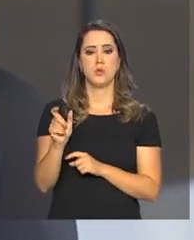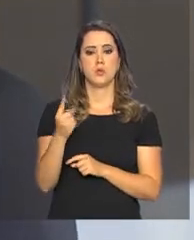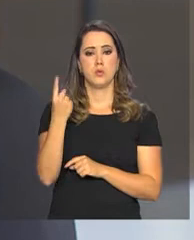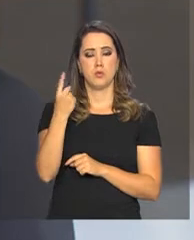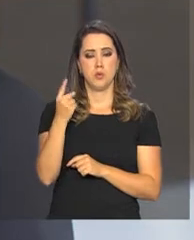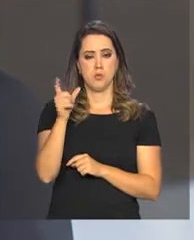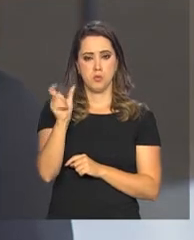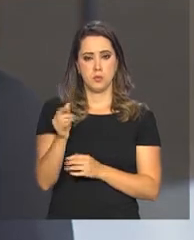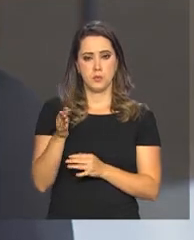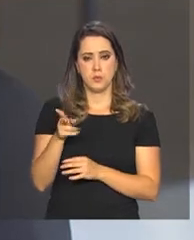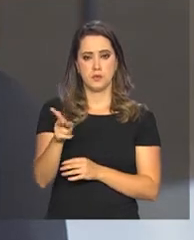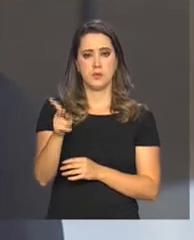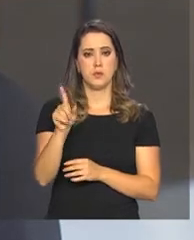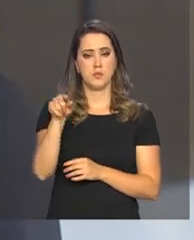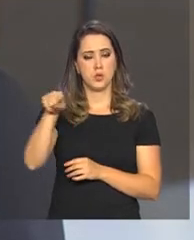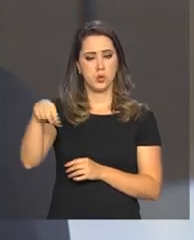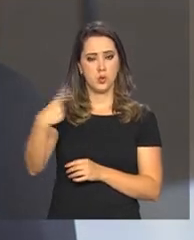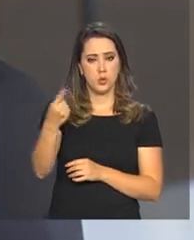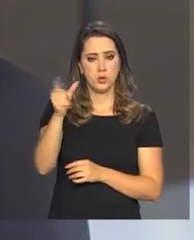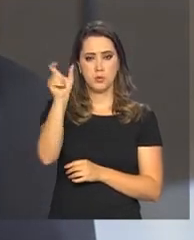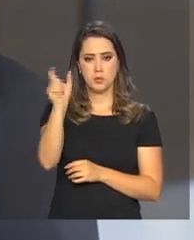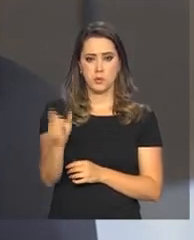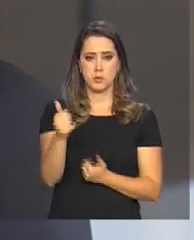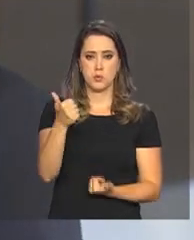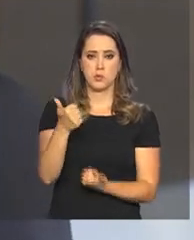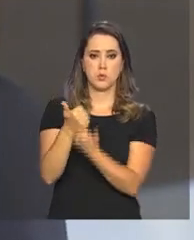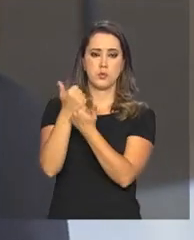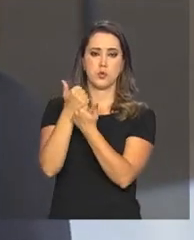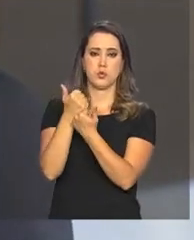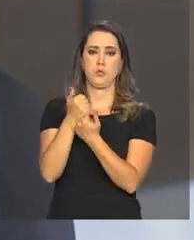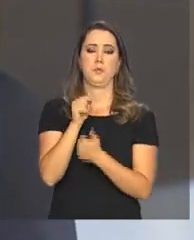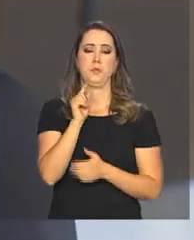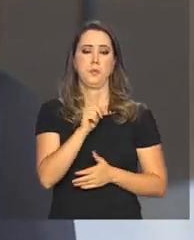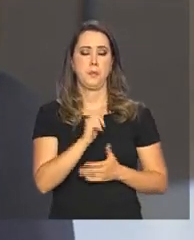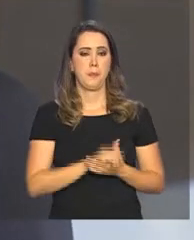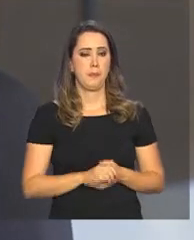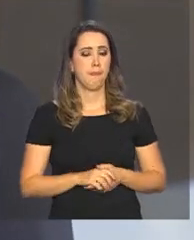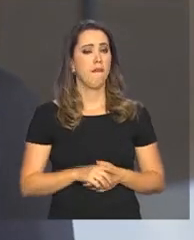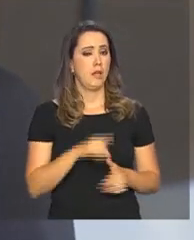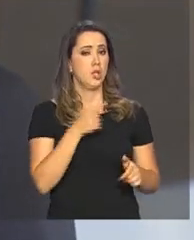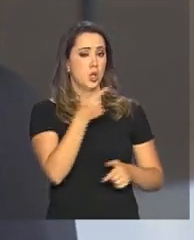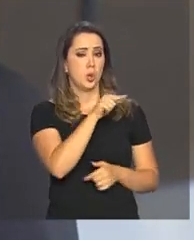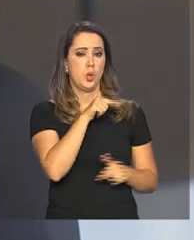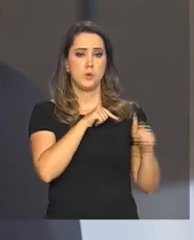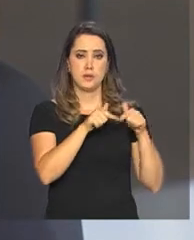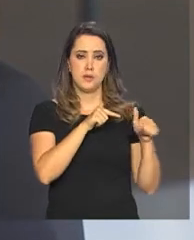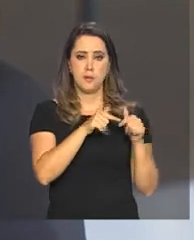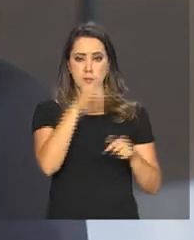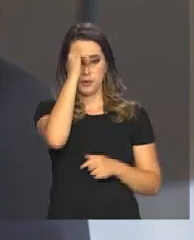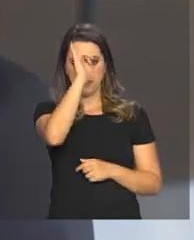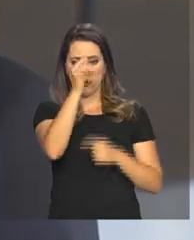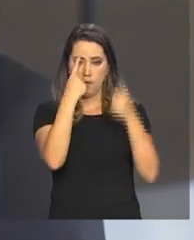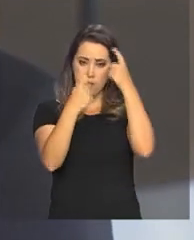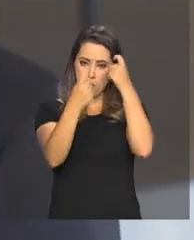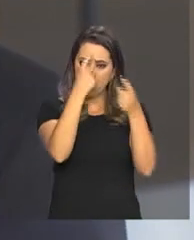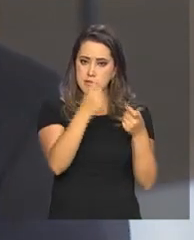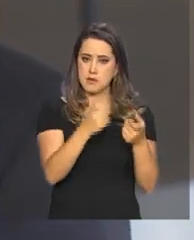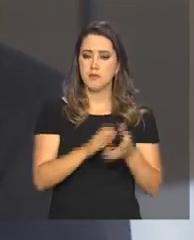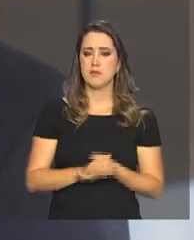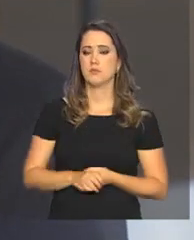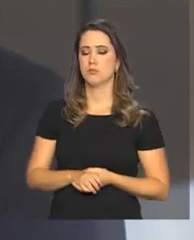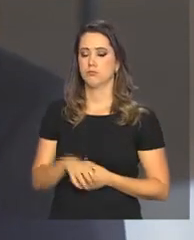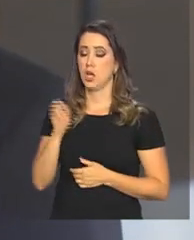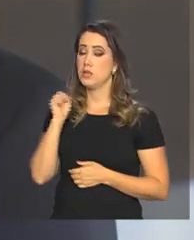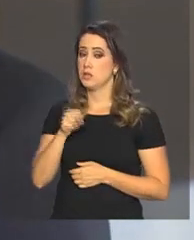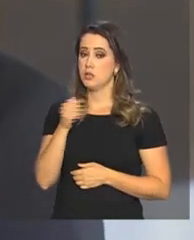suplente escutar além da do comitê de gênero o governo tem mais ações de combate à violência contra a mulher sim é